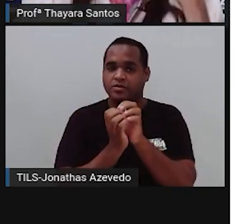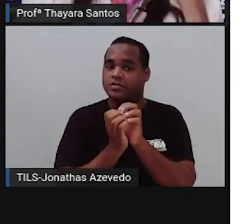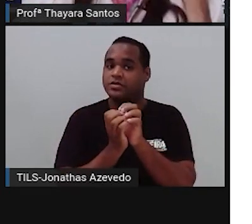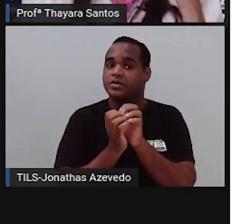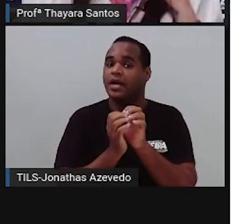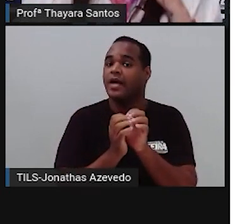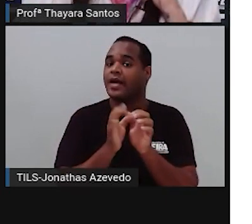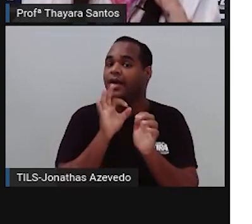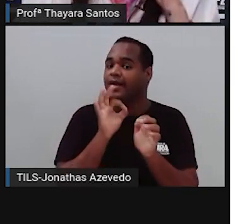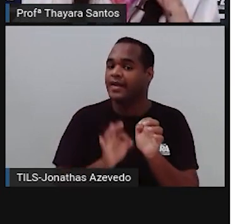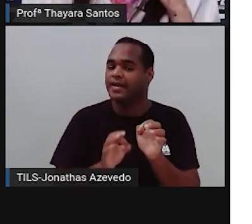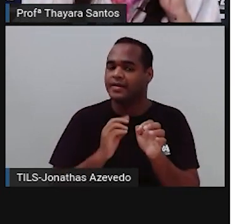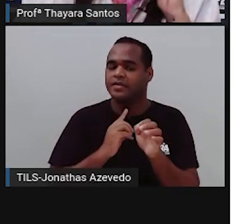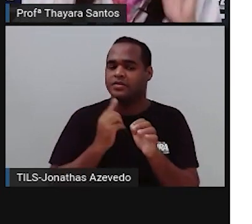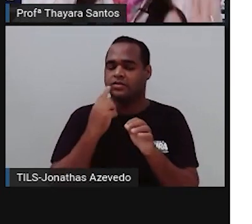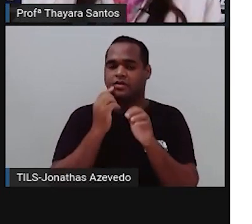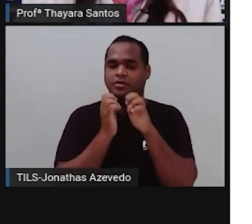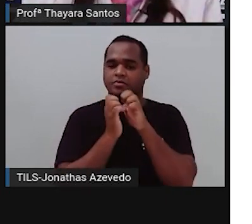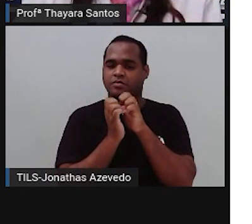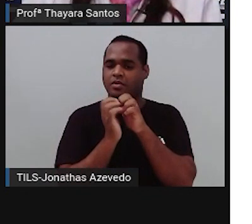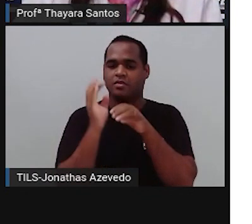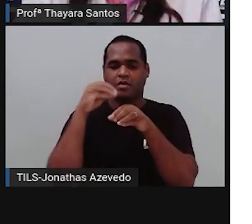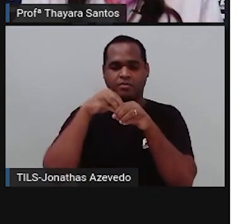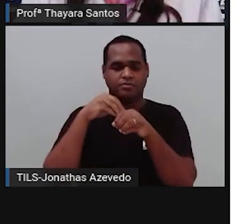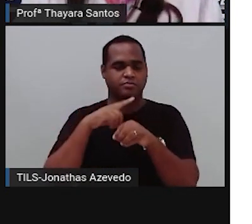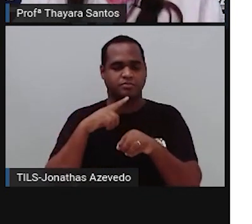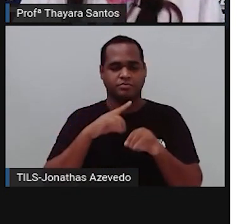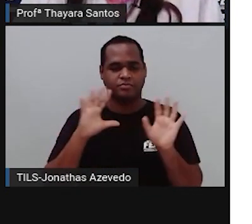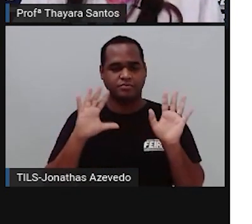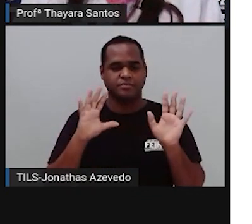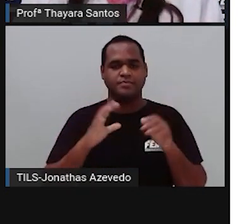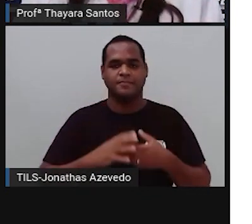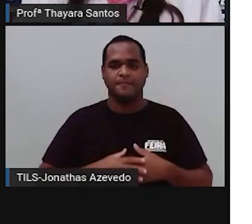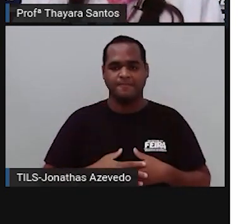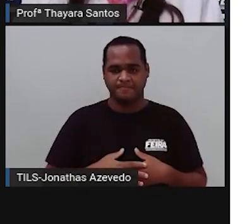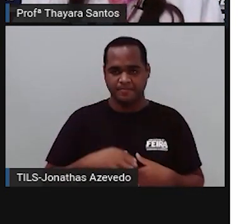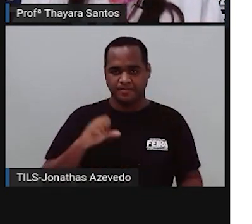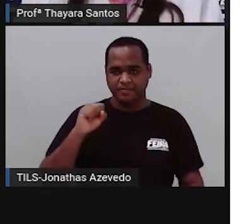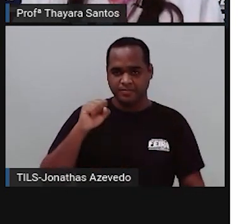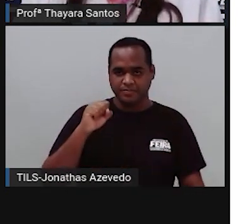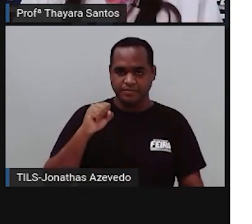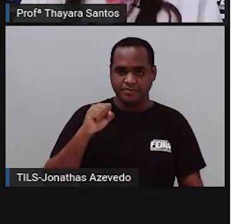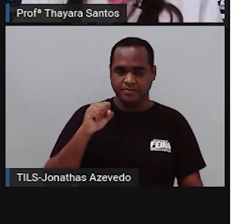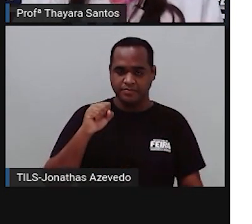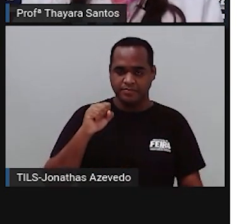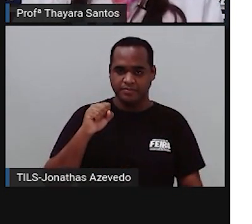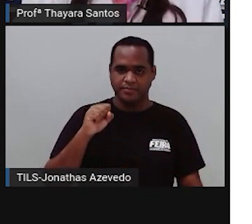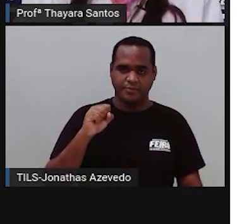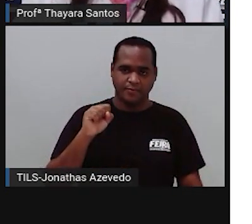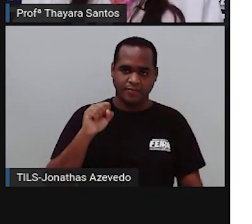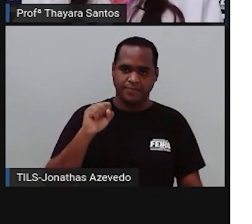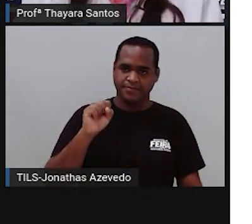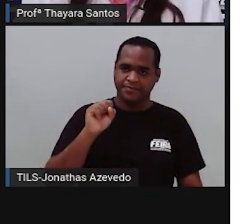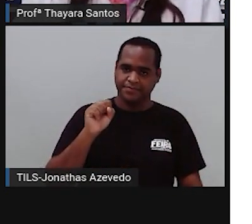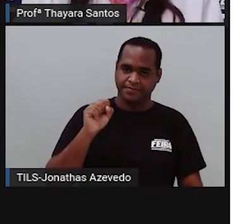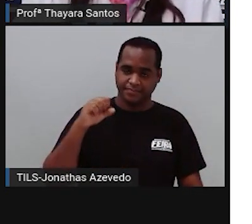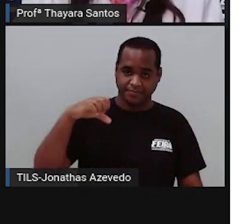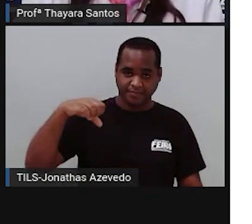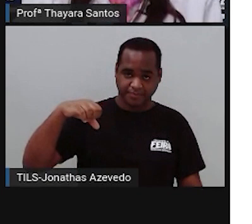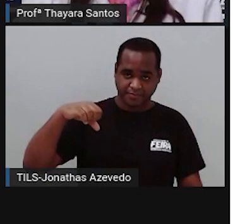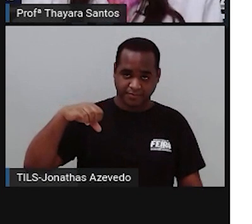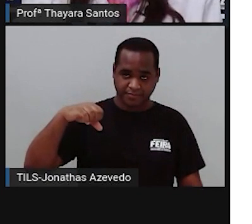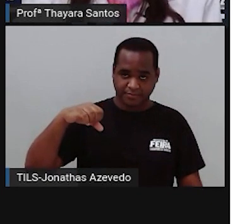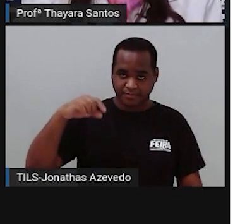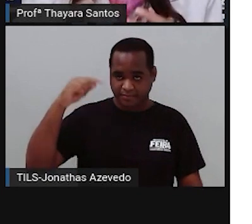dente externo, é a estrutura interna do dente. Na oitava semana, na oitava e na nona semana, a gente tem a